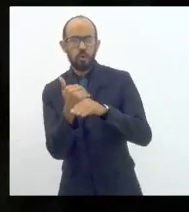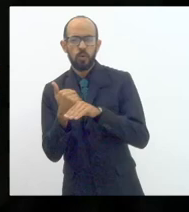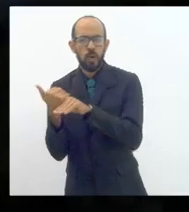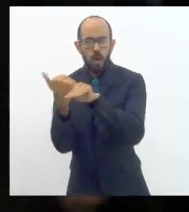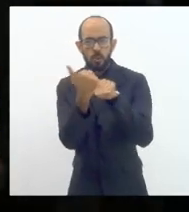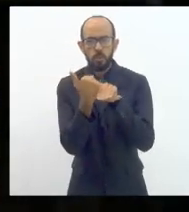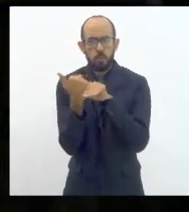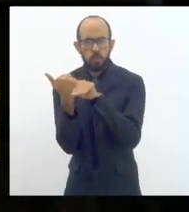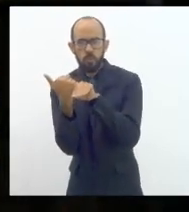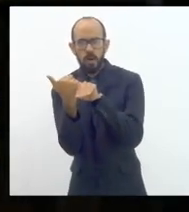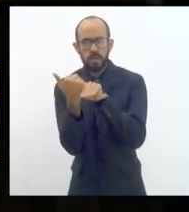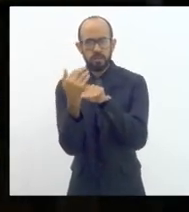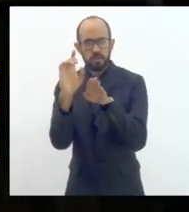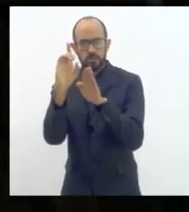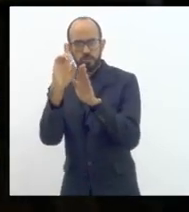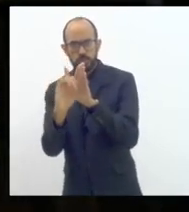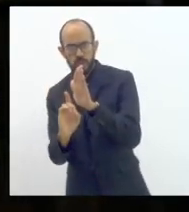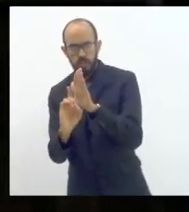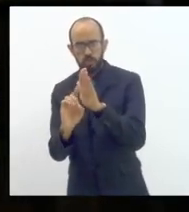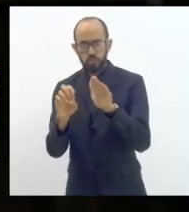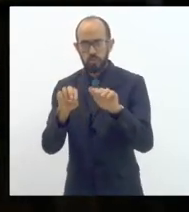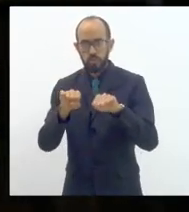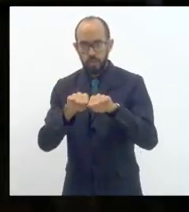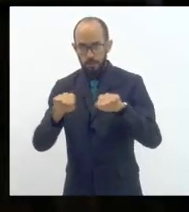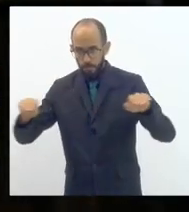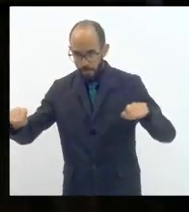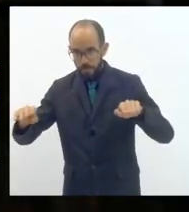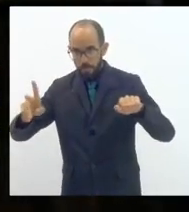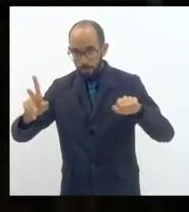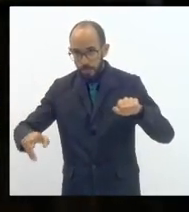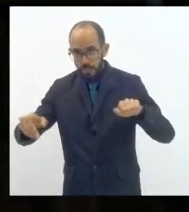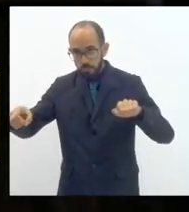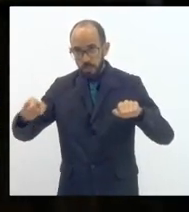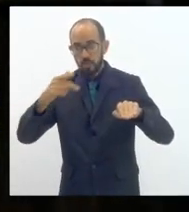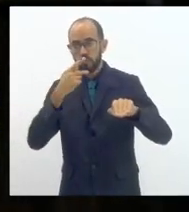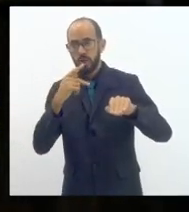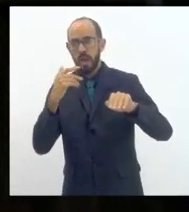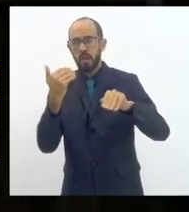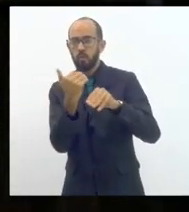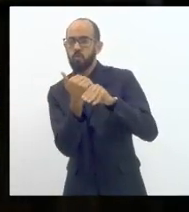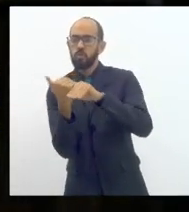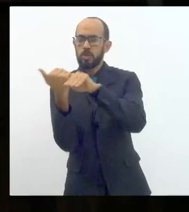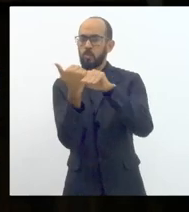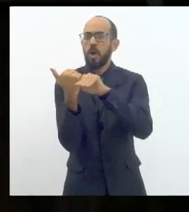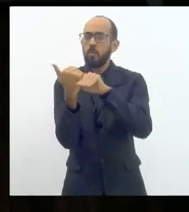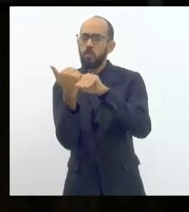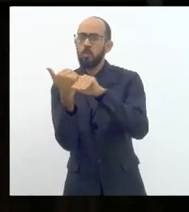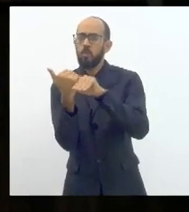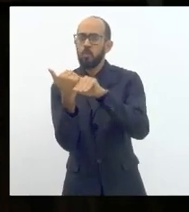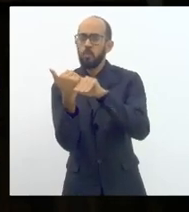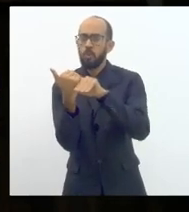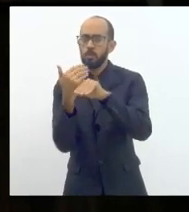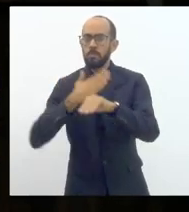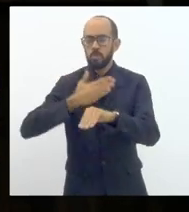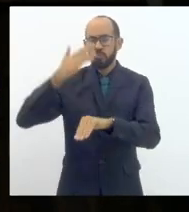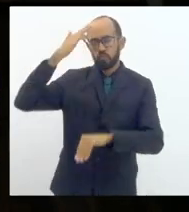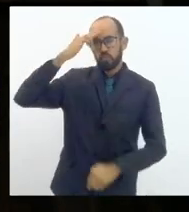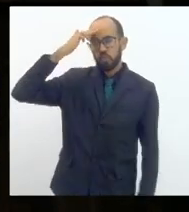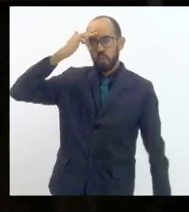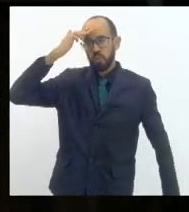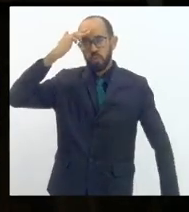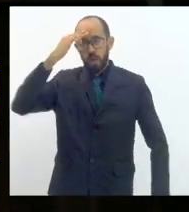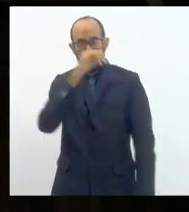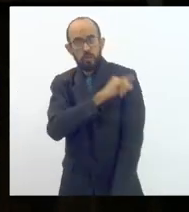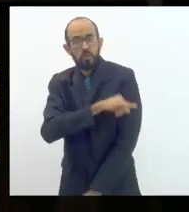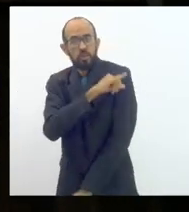direitos, sentem na mesma mesa e falem de igual para igual. Eu tenho um sonho, no Rio de Janeiro,